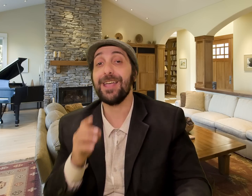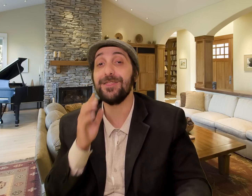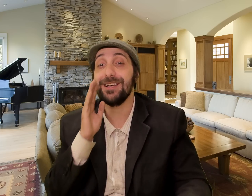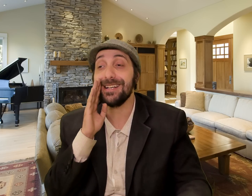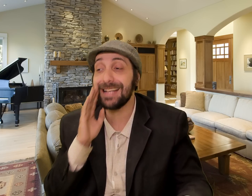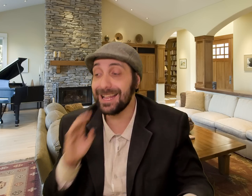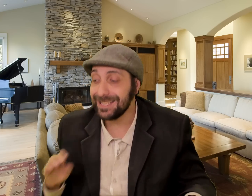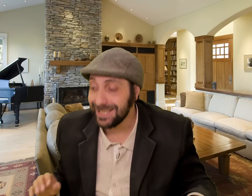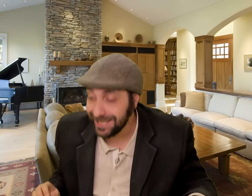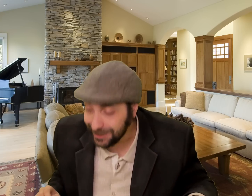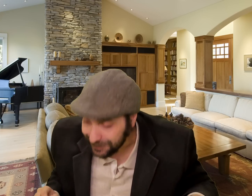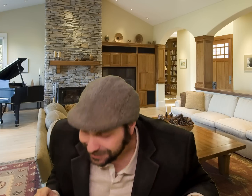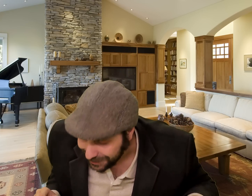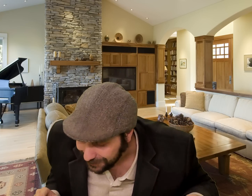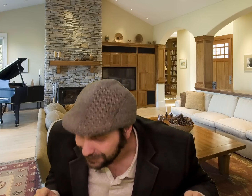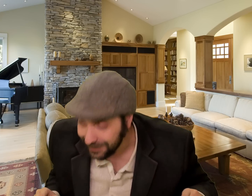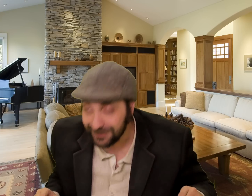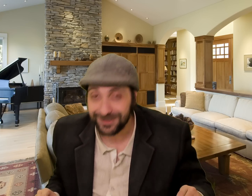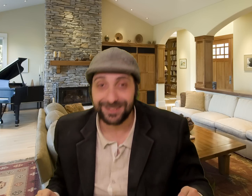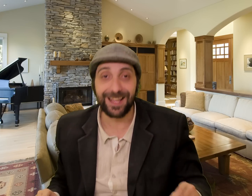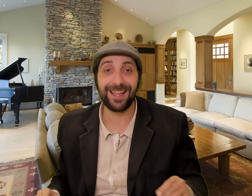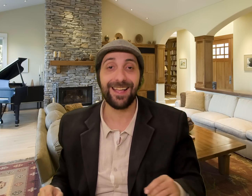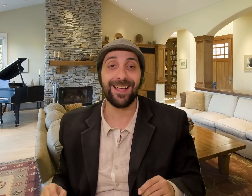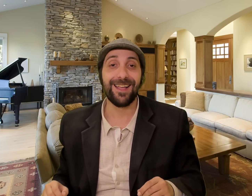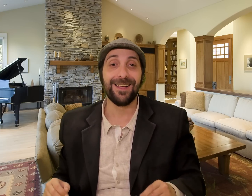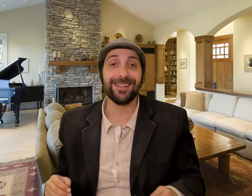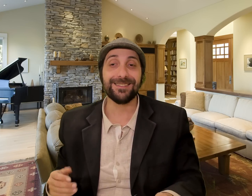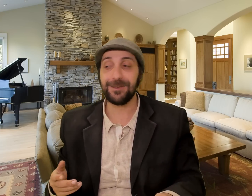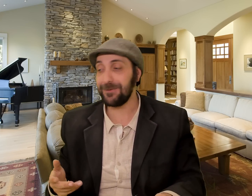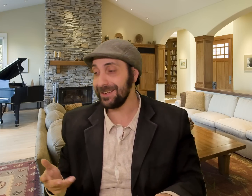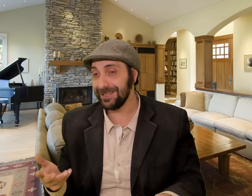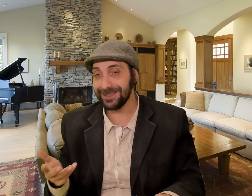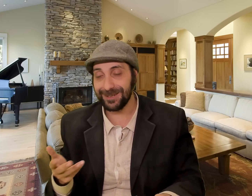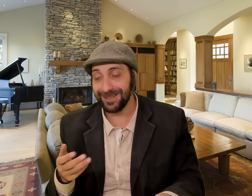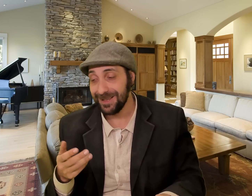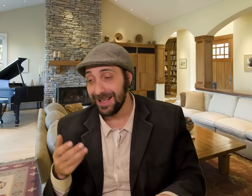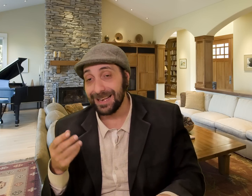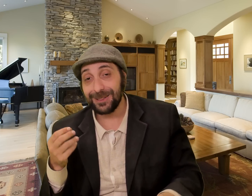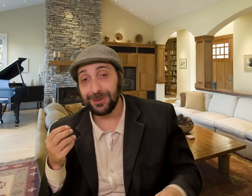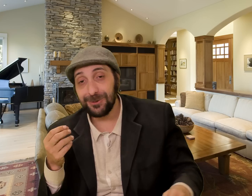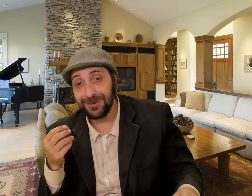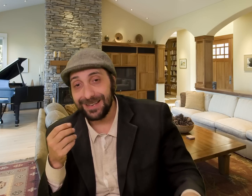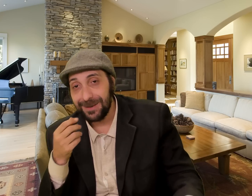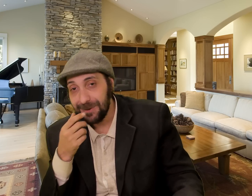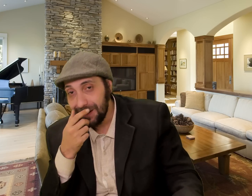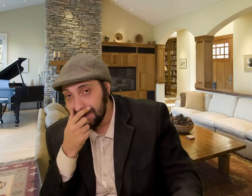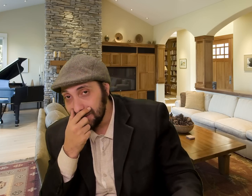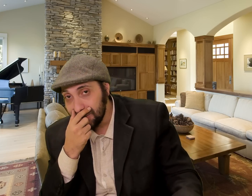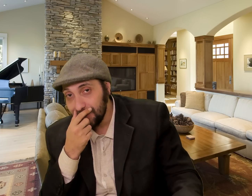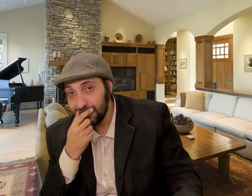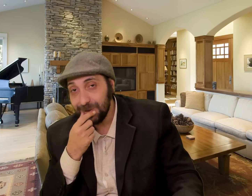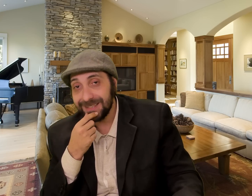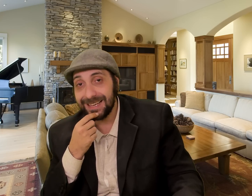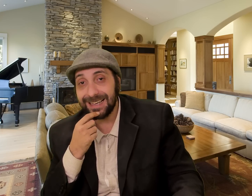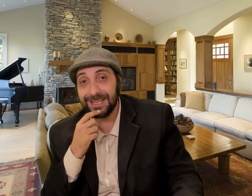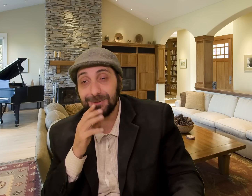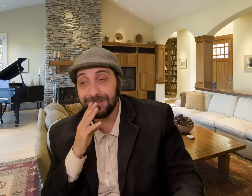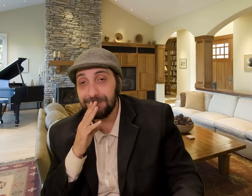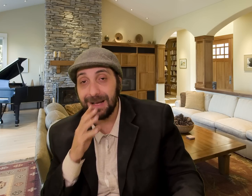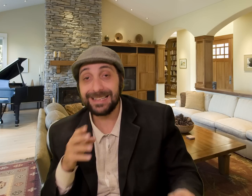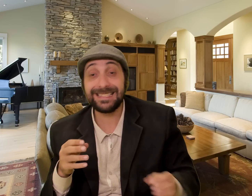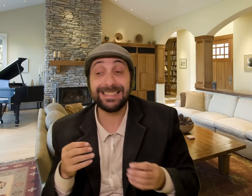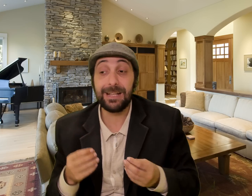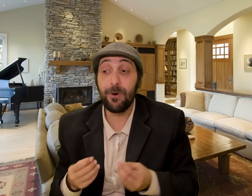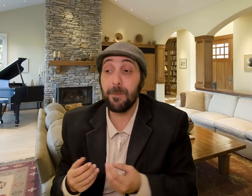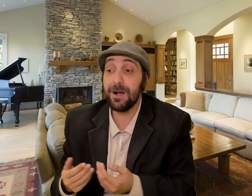Calheiros Renan Calheiros ou eu jantar você vê que Lula meu amigo Lula tá caindo